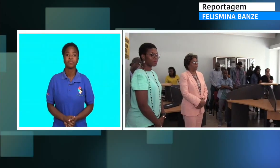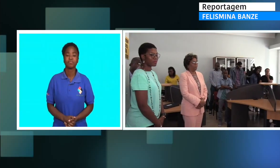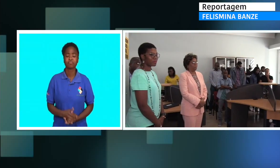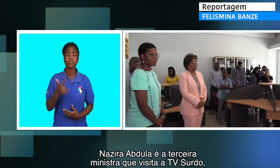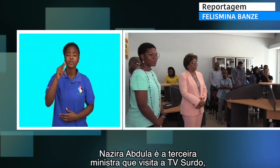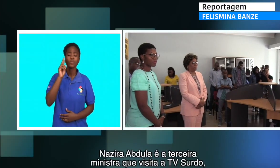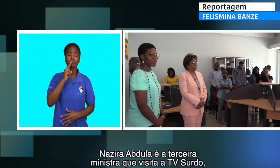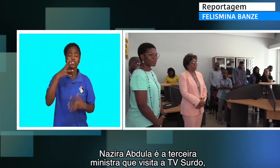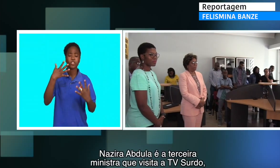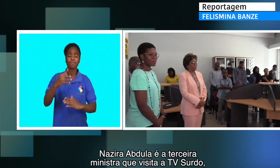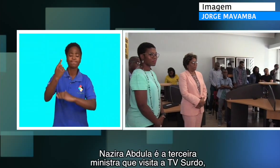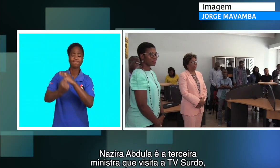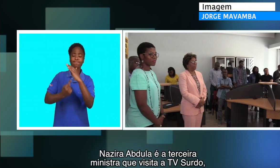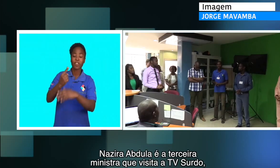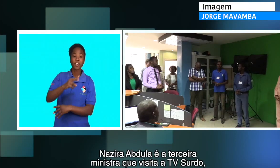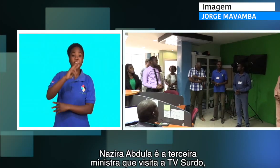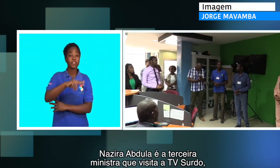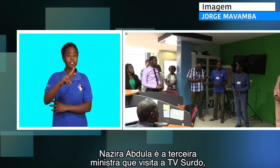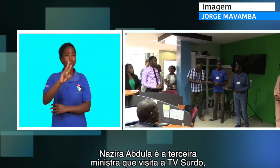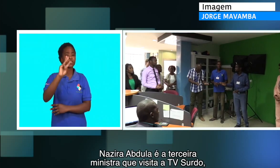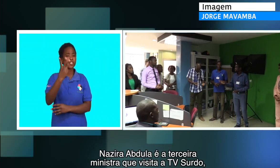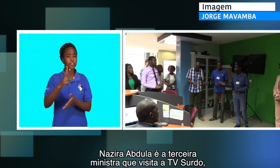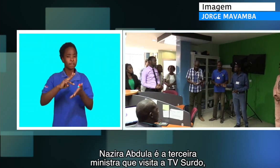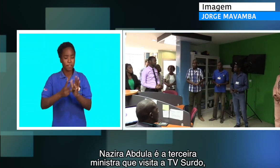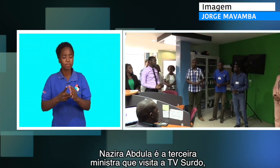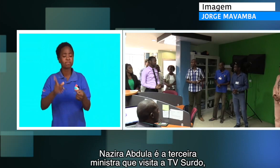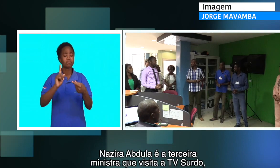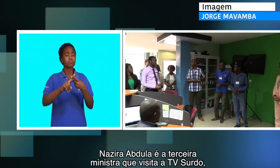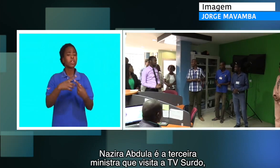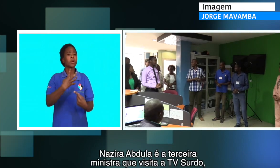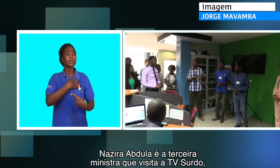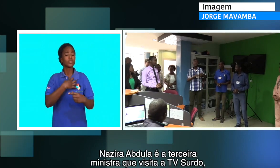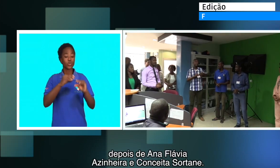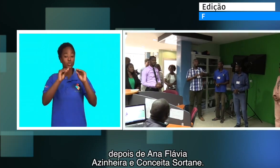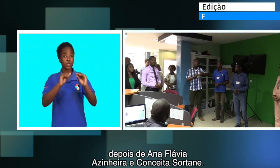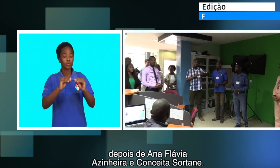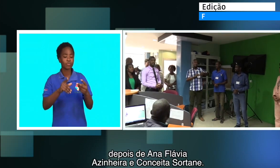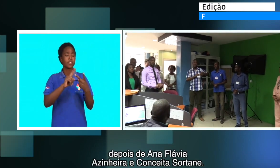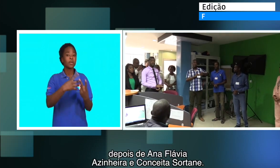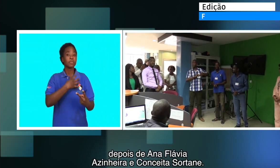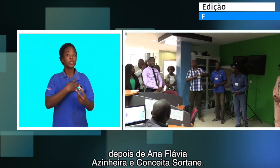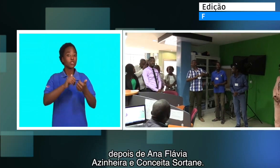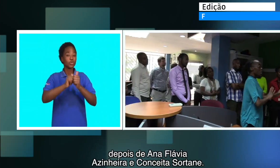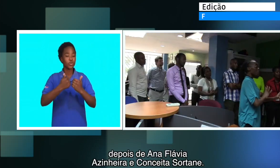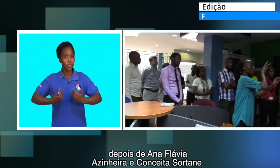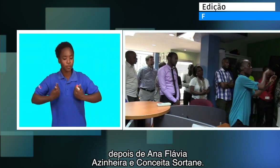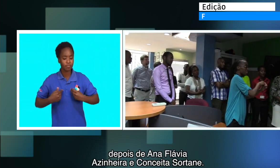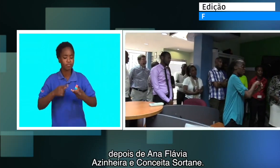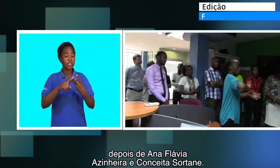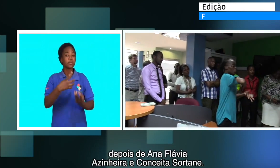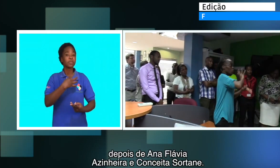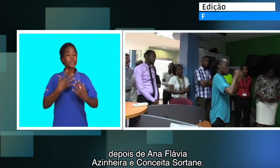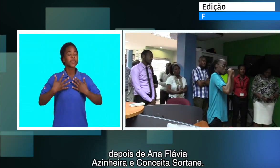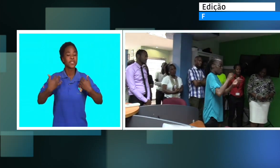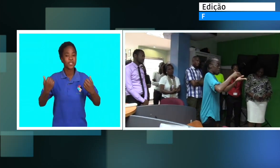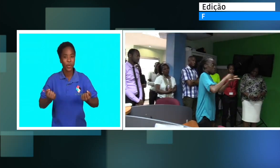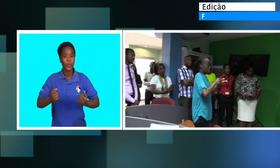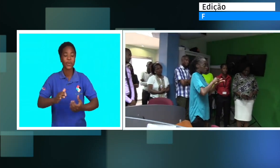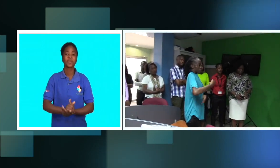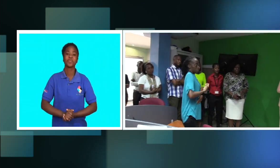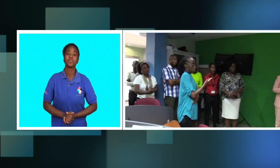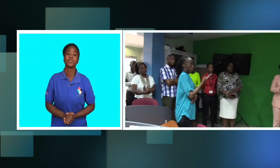Nazir Abdullah é a terceira ministra que visita a TV surdo, depois da Ana Flávia Azinheira e Conceita